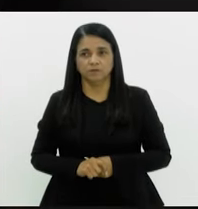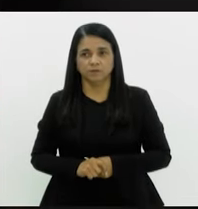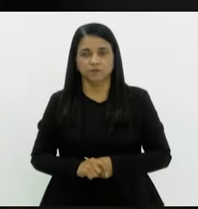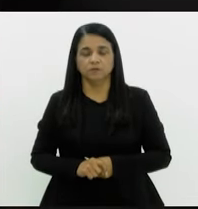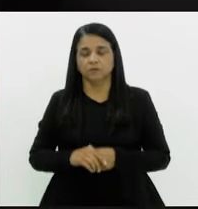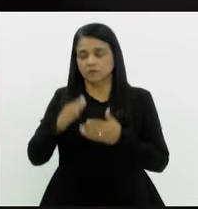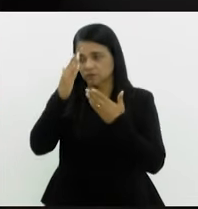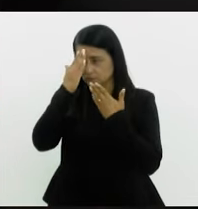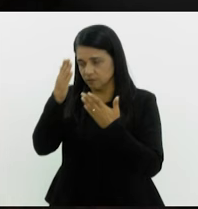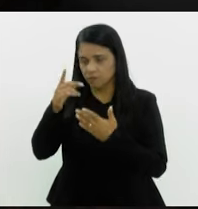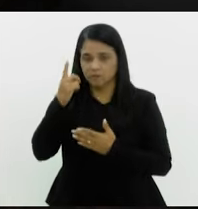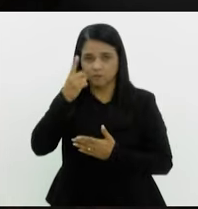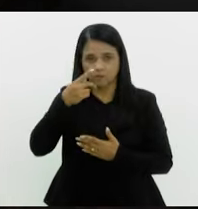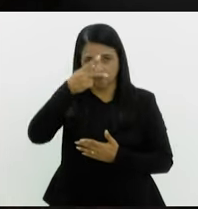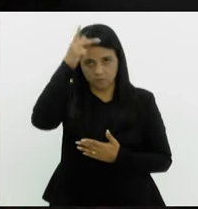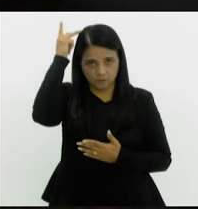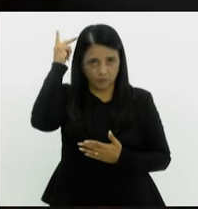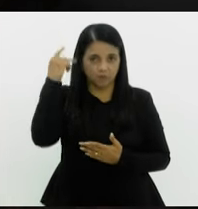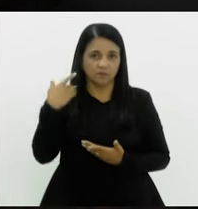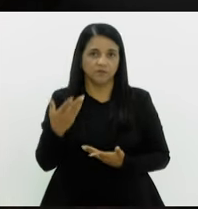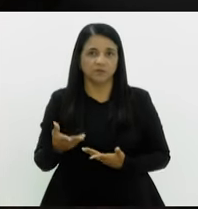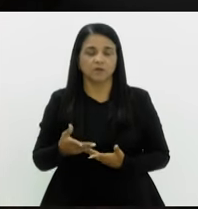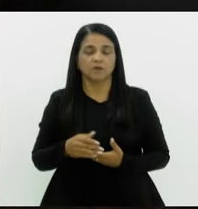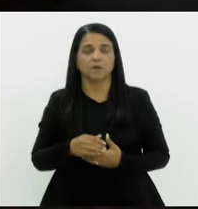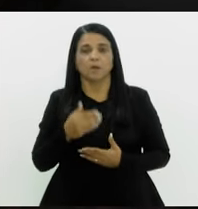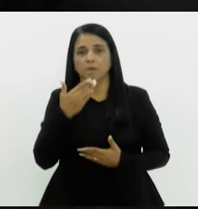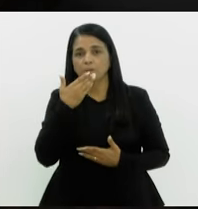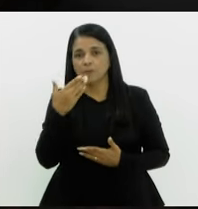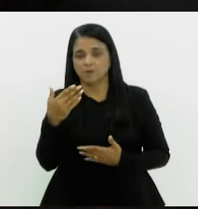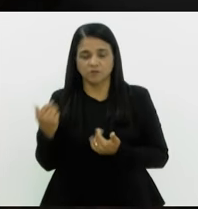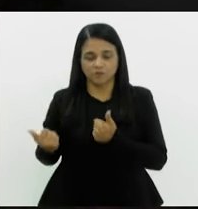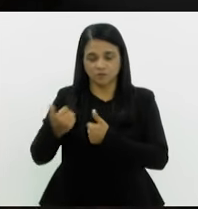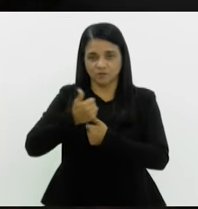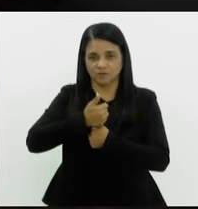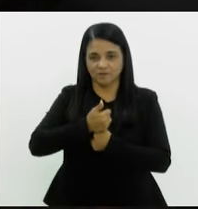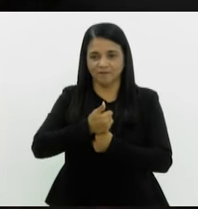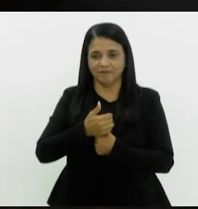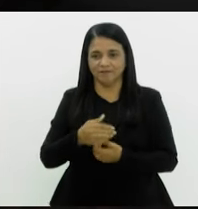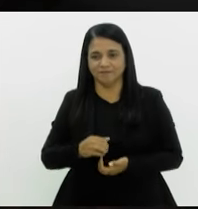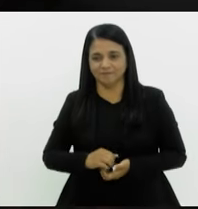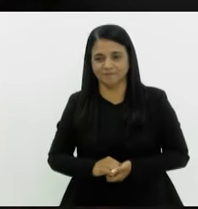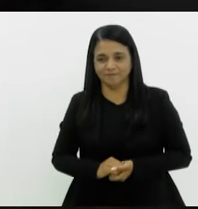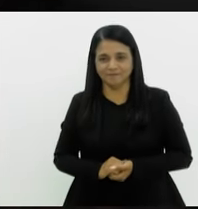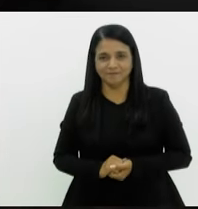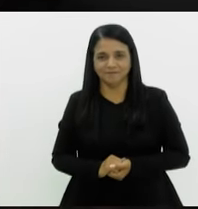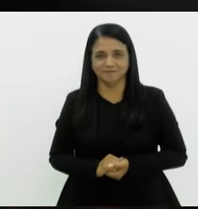Obrigado, deputado Luiz Paulo. Peço agora que Vossa Excelência assuma a presidência.